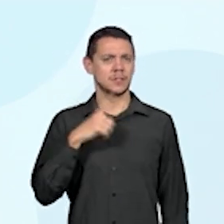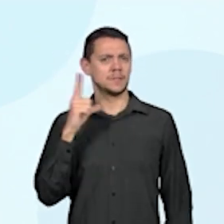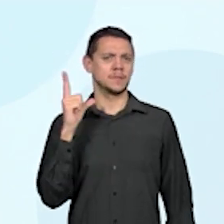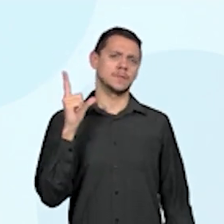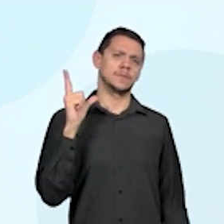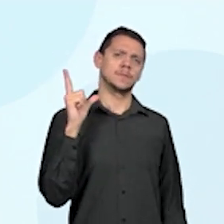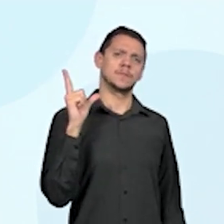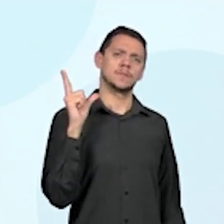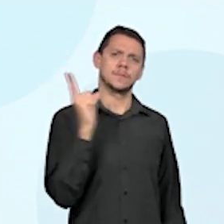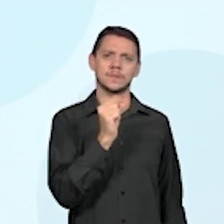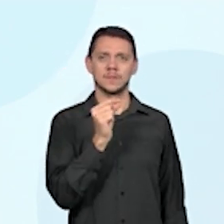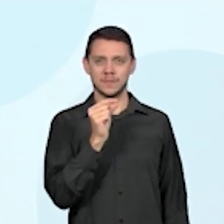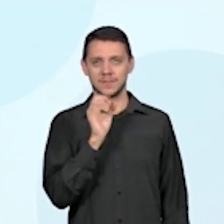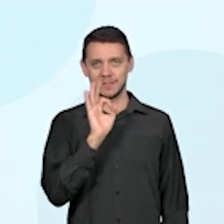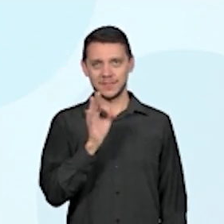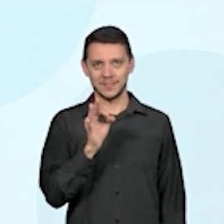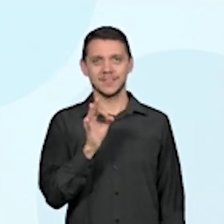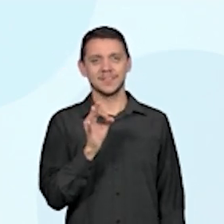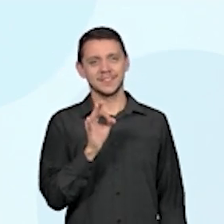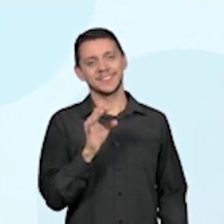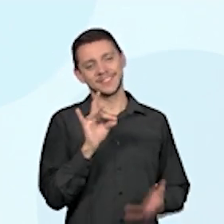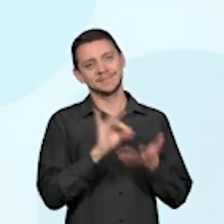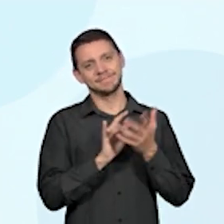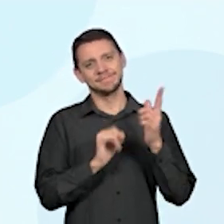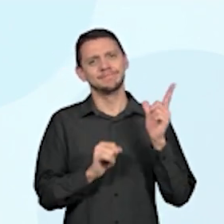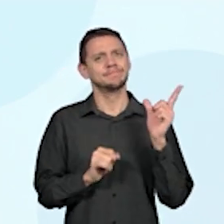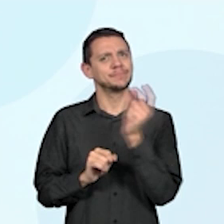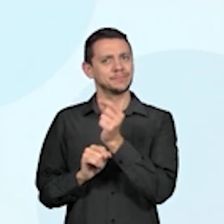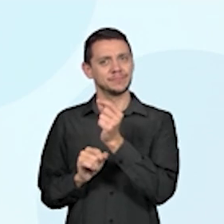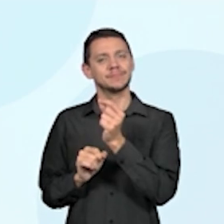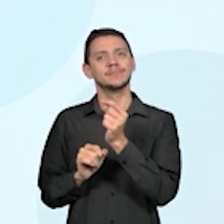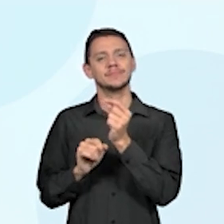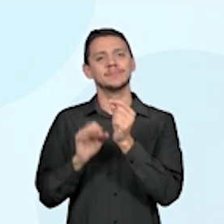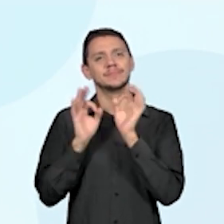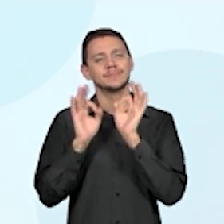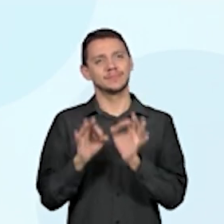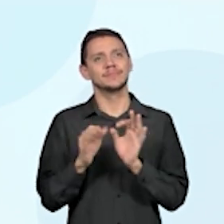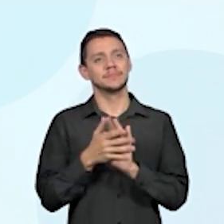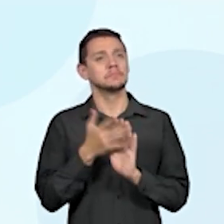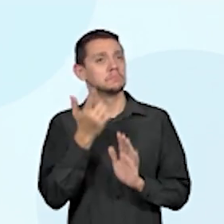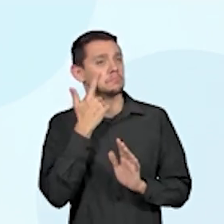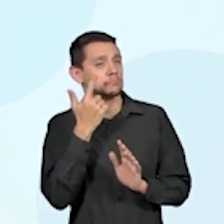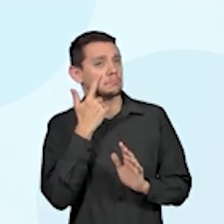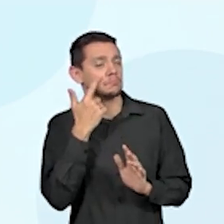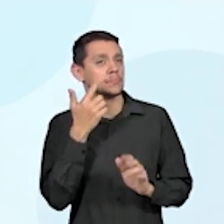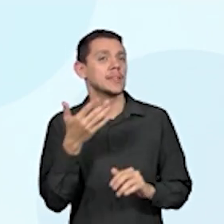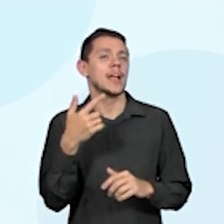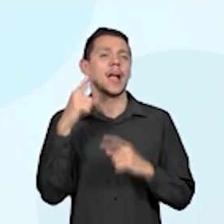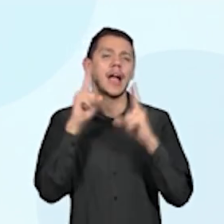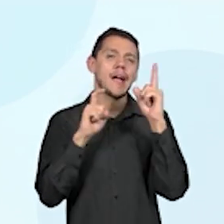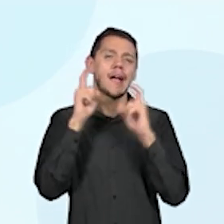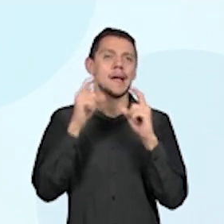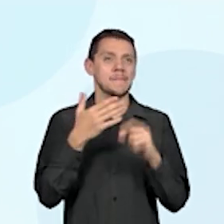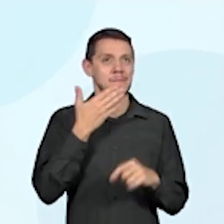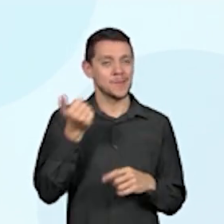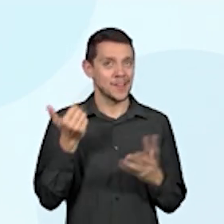saindo, fugindo daquele que estava pedindo. Sim. Vamos melhorar a carinha dele? Vamos. Olha só.